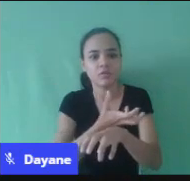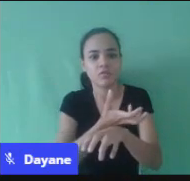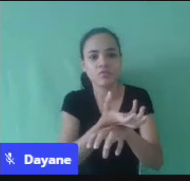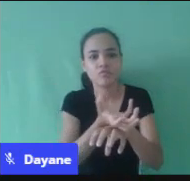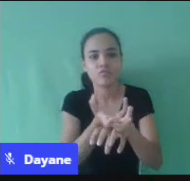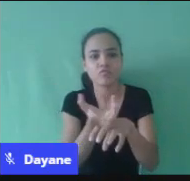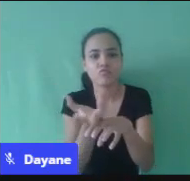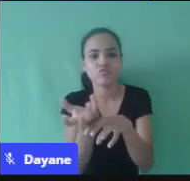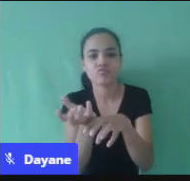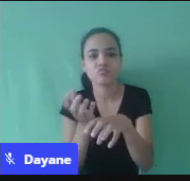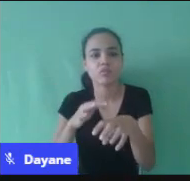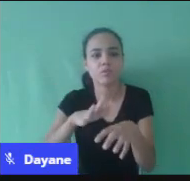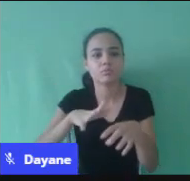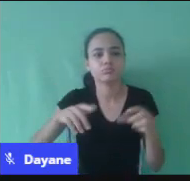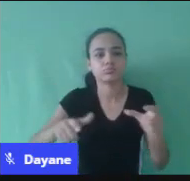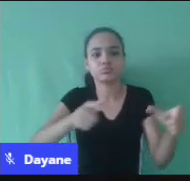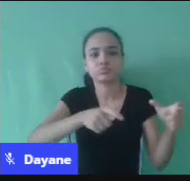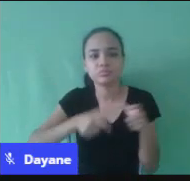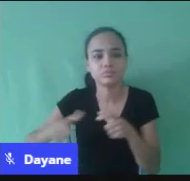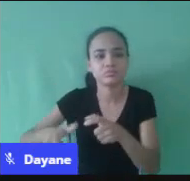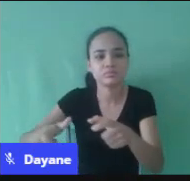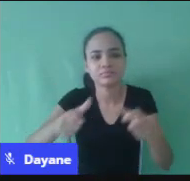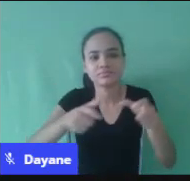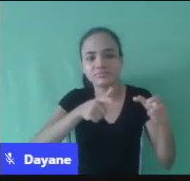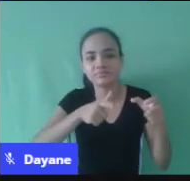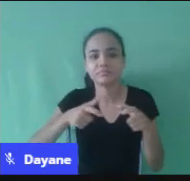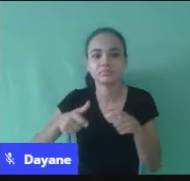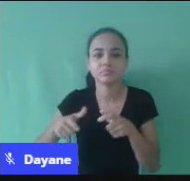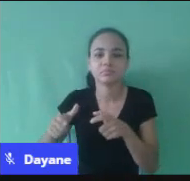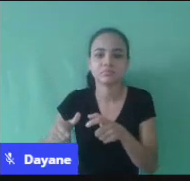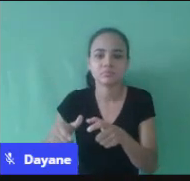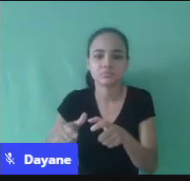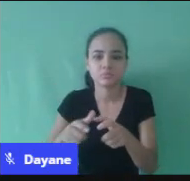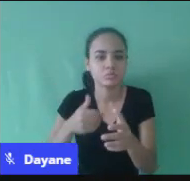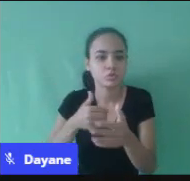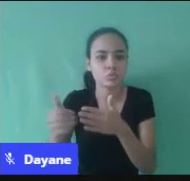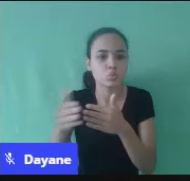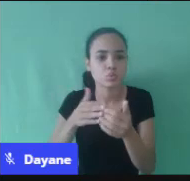espaços. Híbrido é um conceito rico,